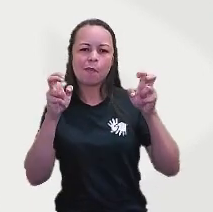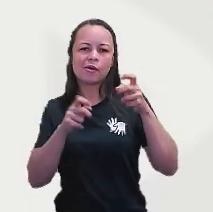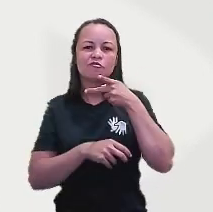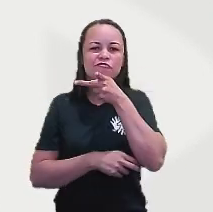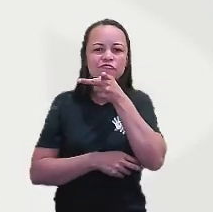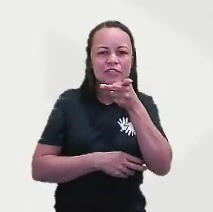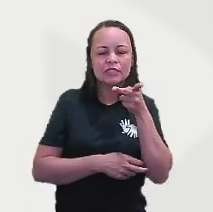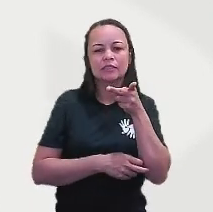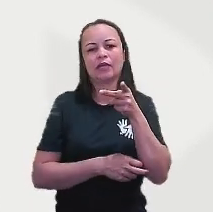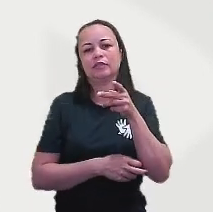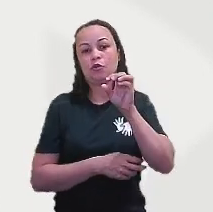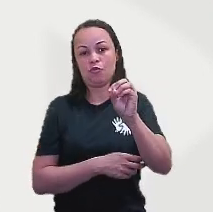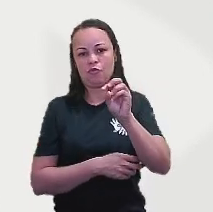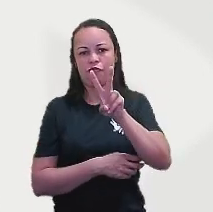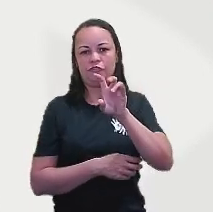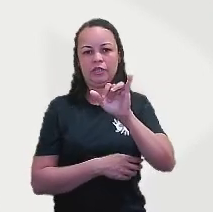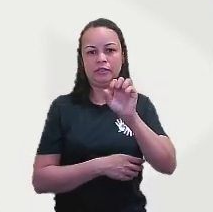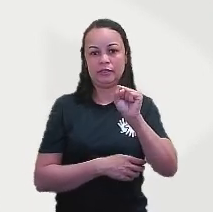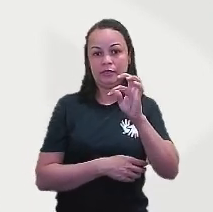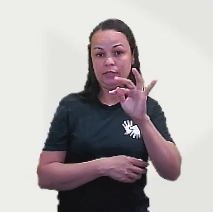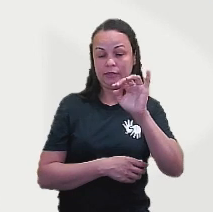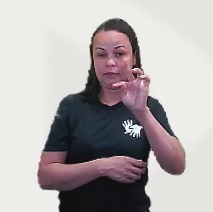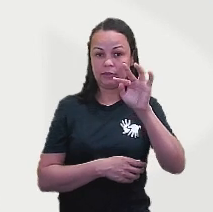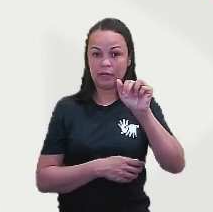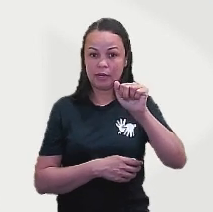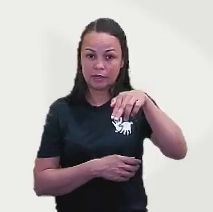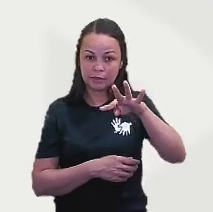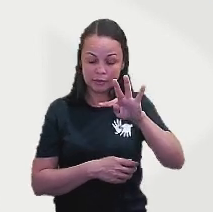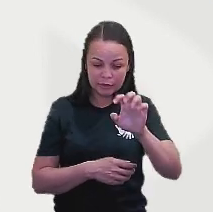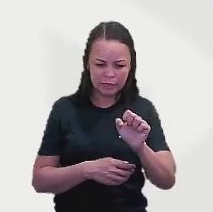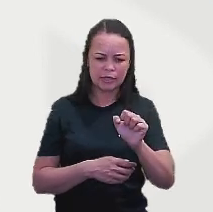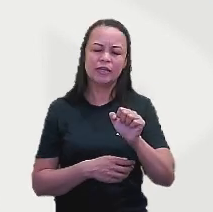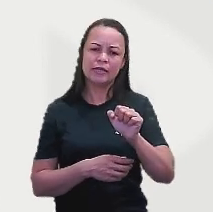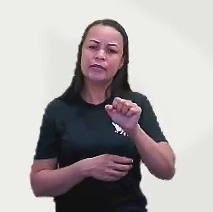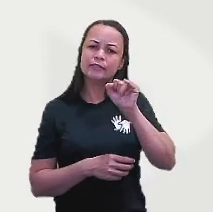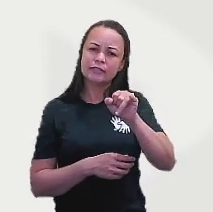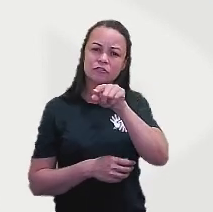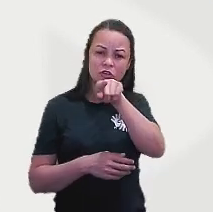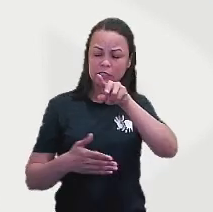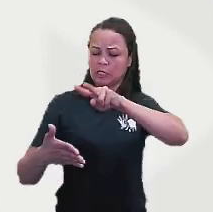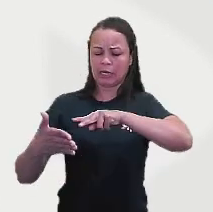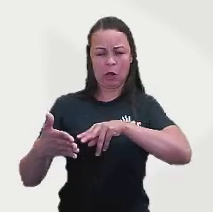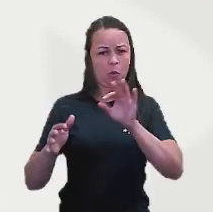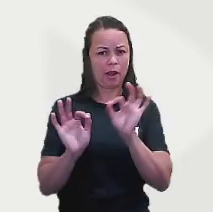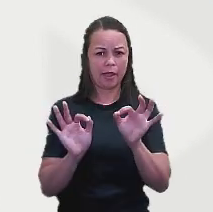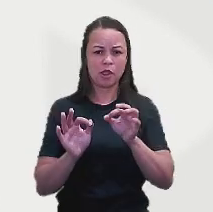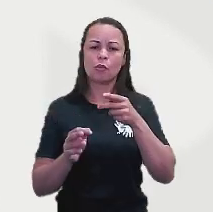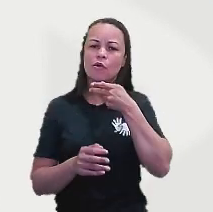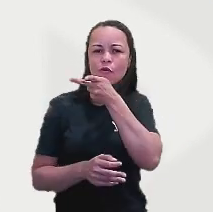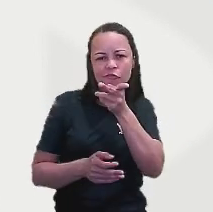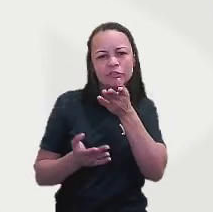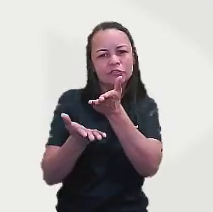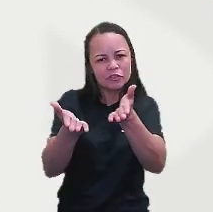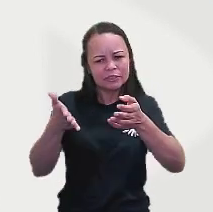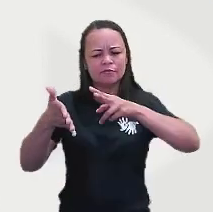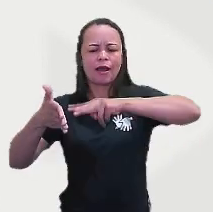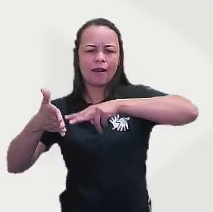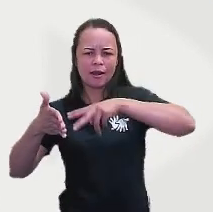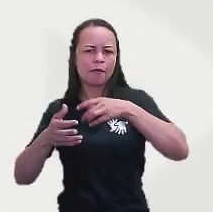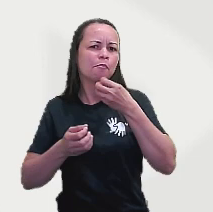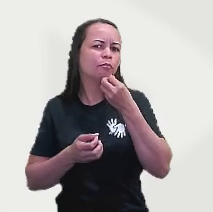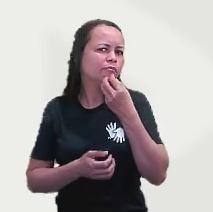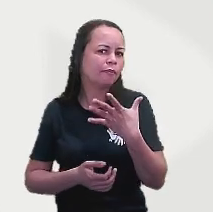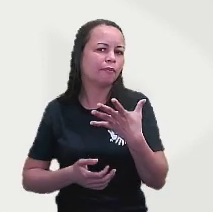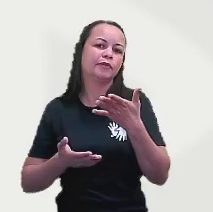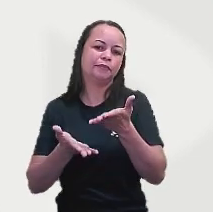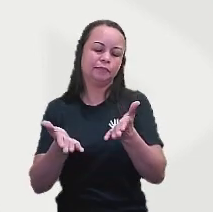Então, quem não leu, eu convido para ler esse romance super confortável de ler, tá? E foi